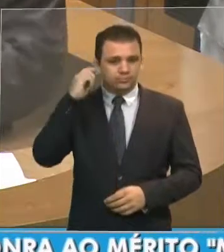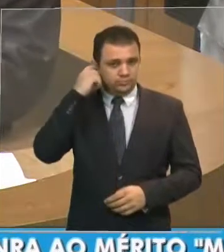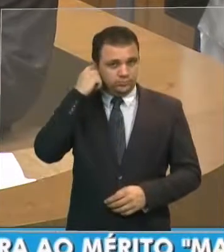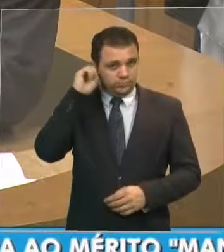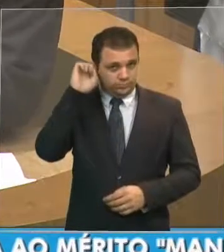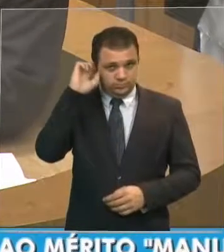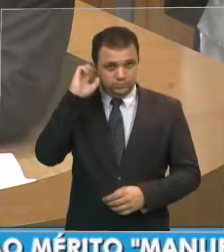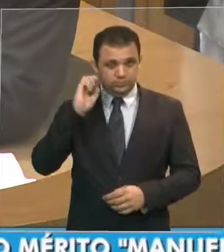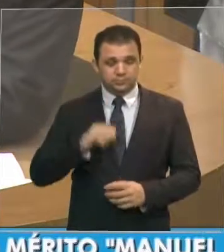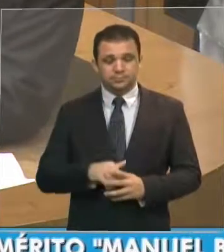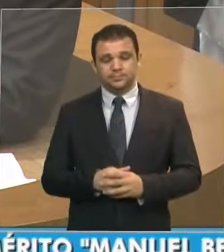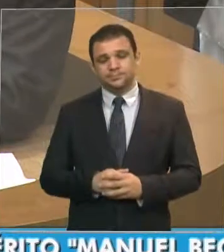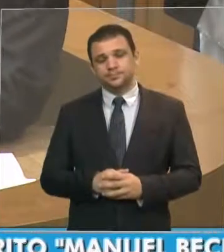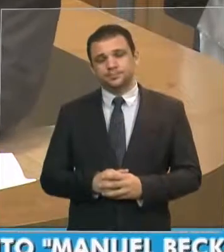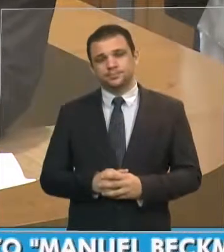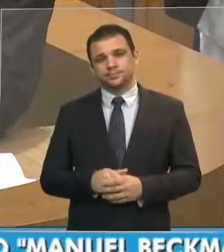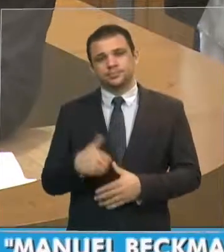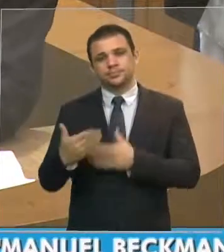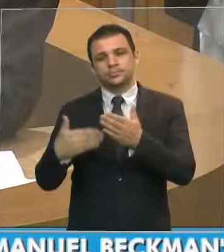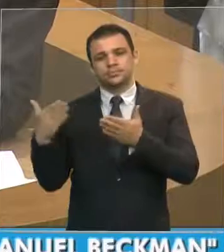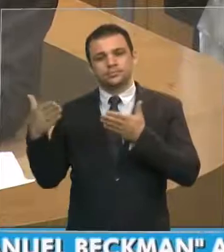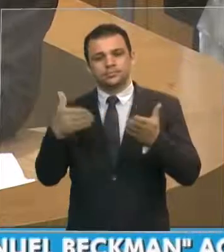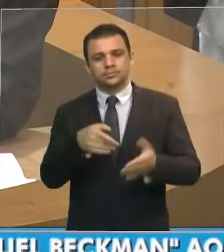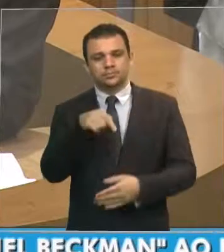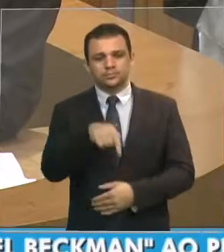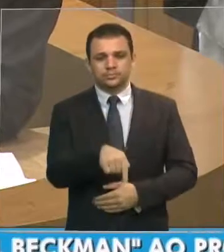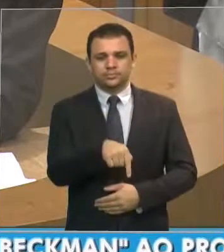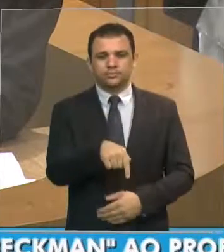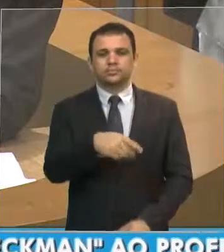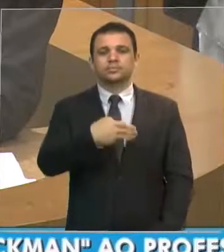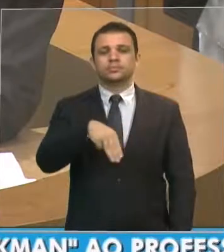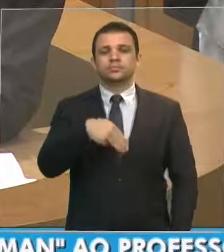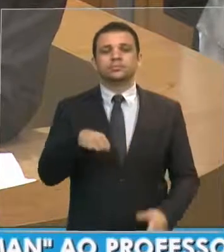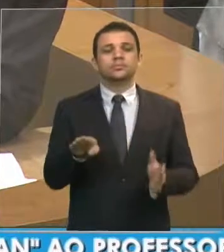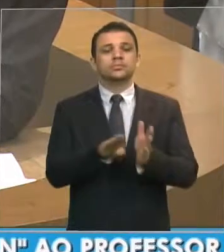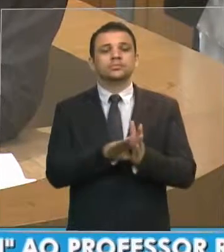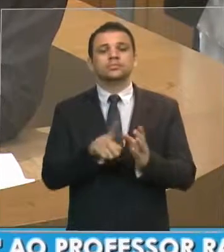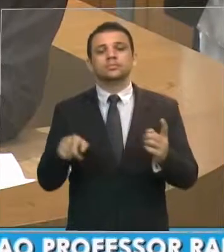e aqui chegava para trabalhar numa terra